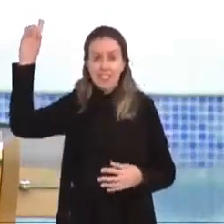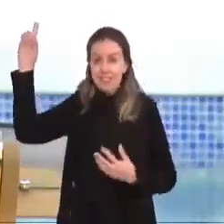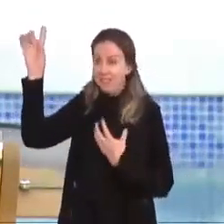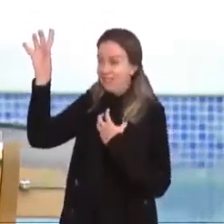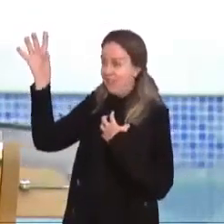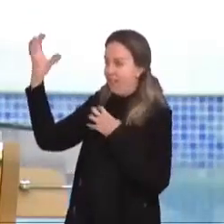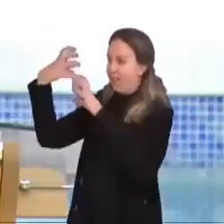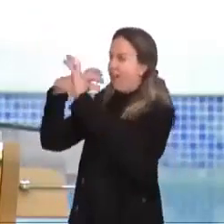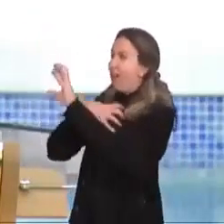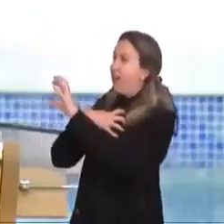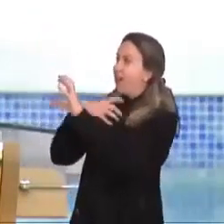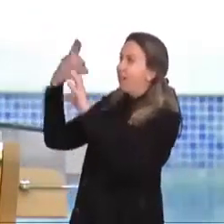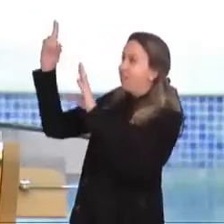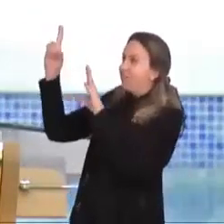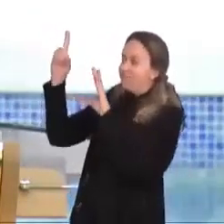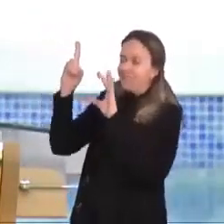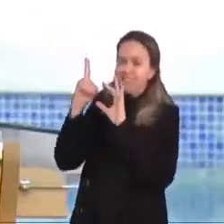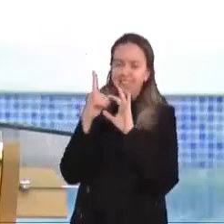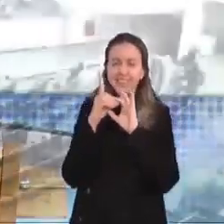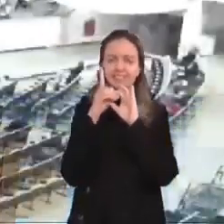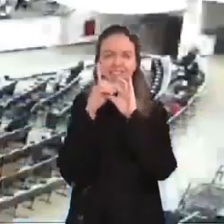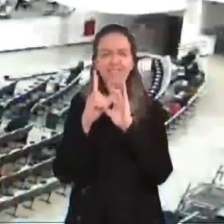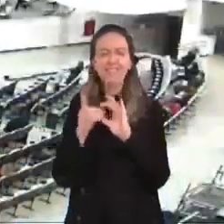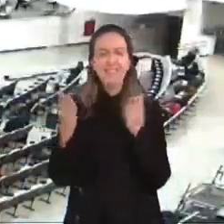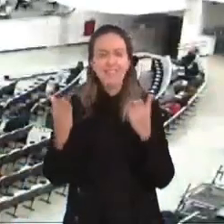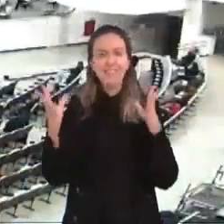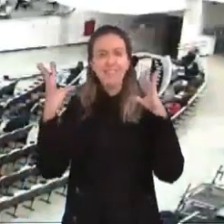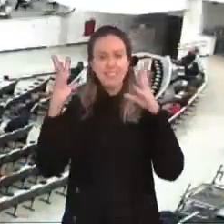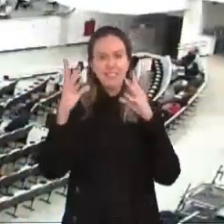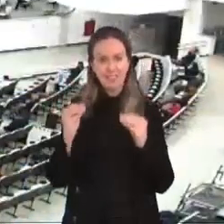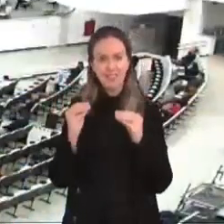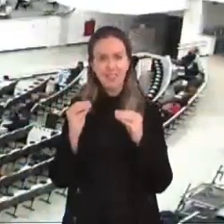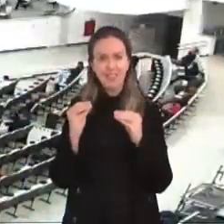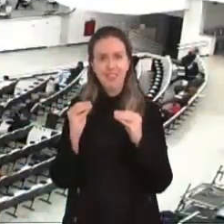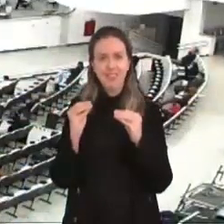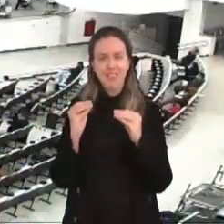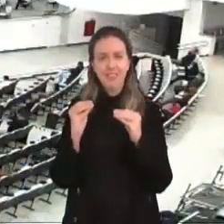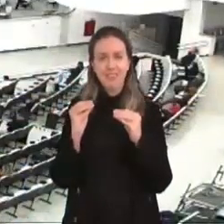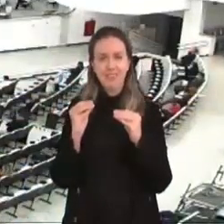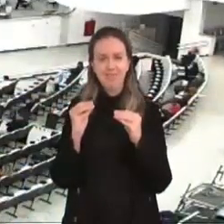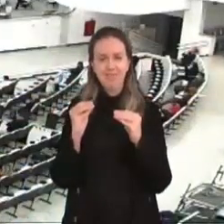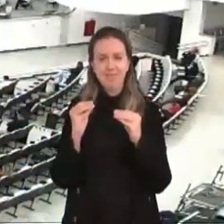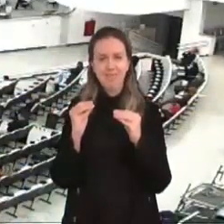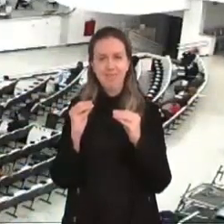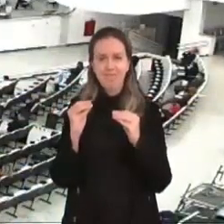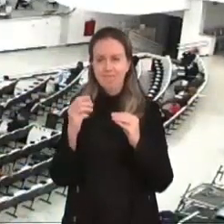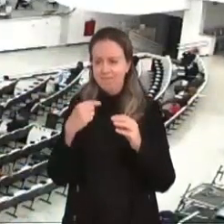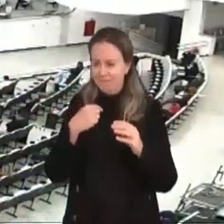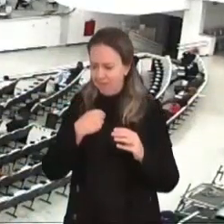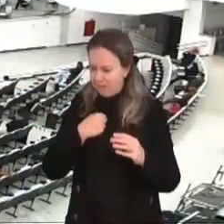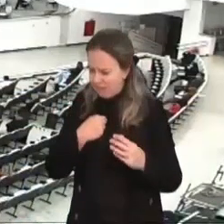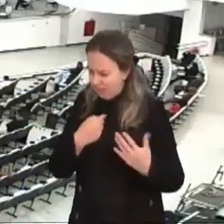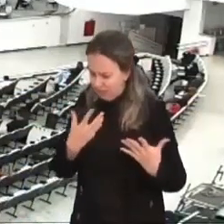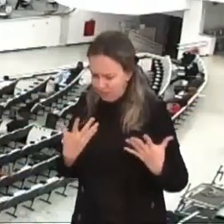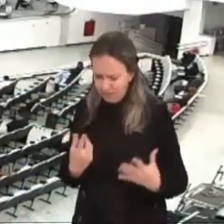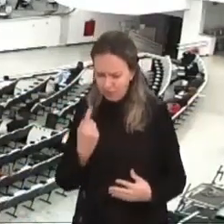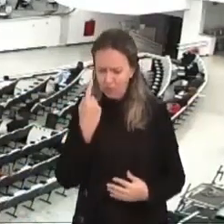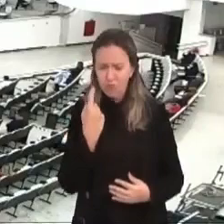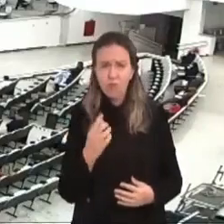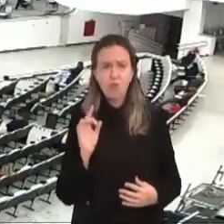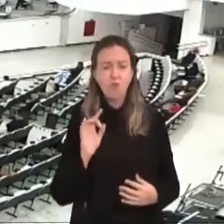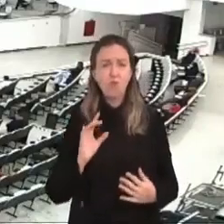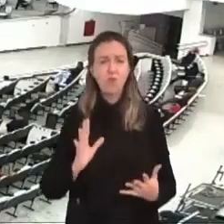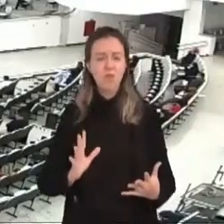glória a Deus que você já deu aqui nesta noite. O profeta está na cadeia, e é